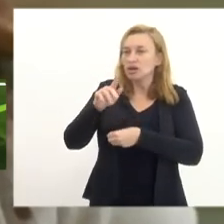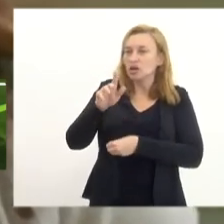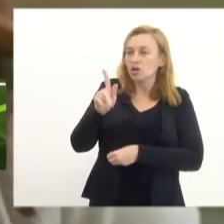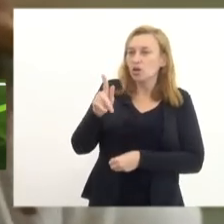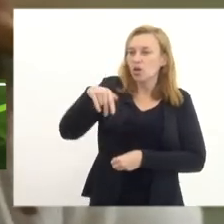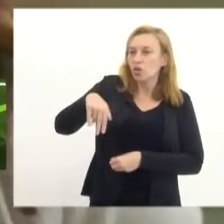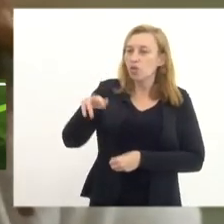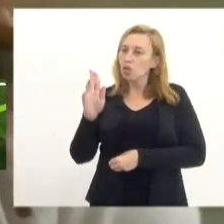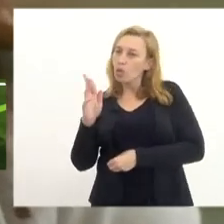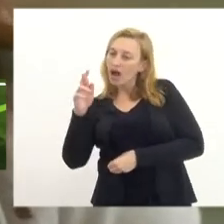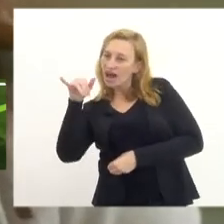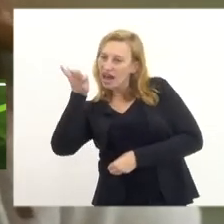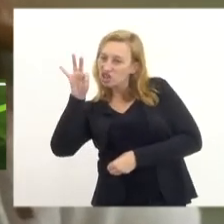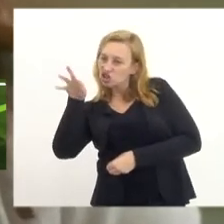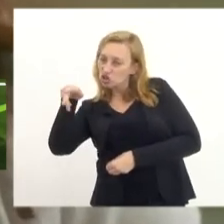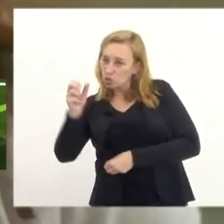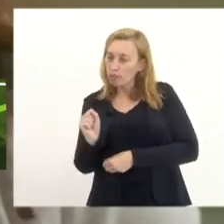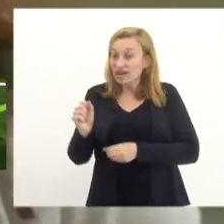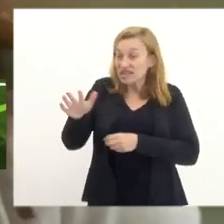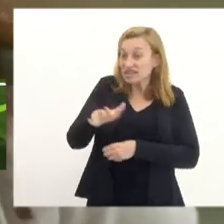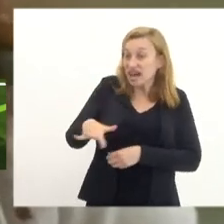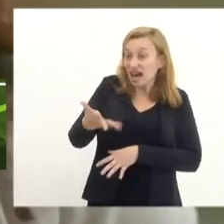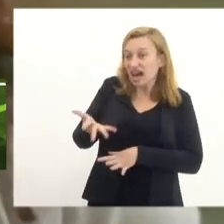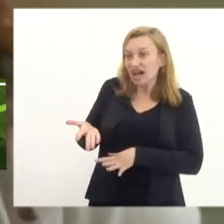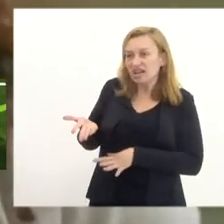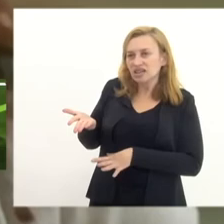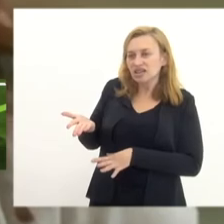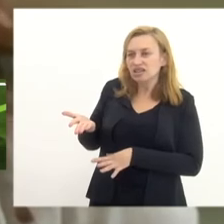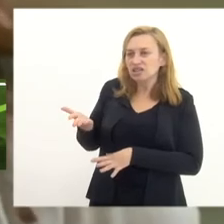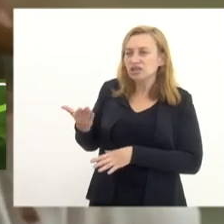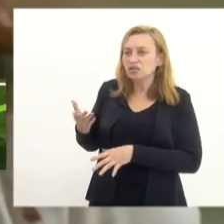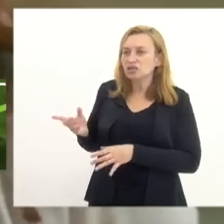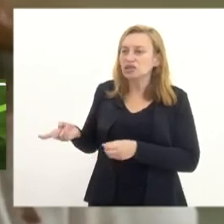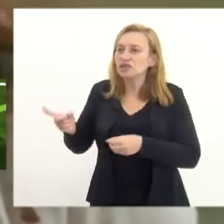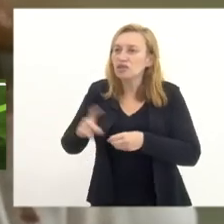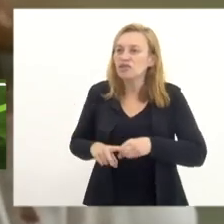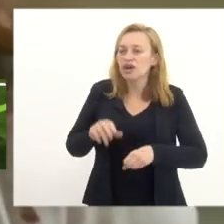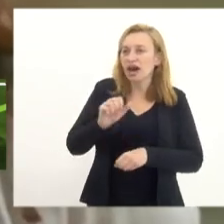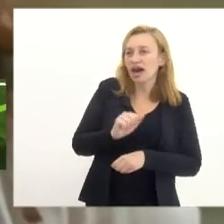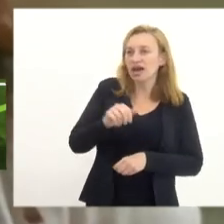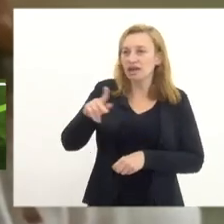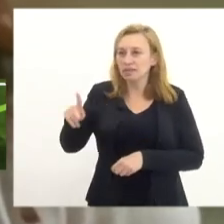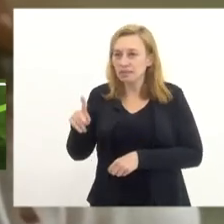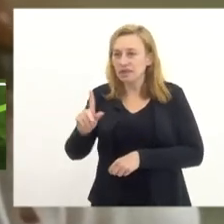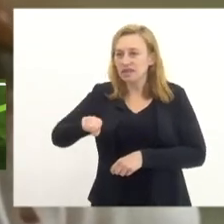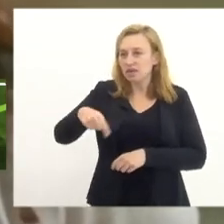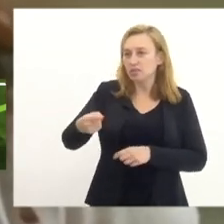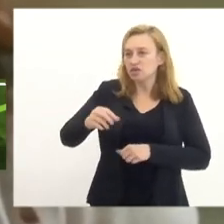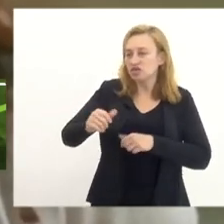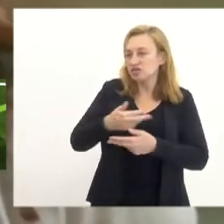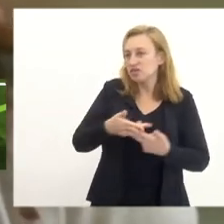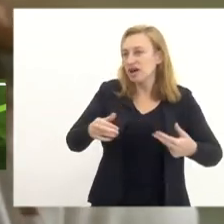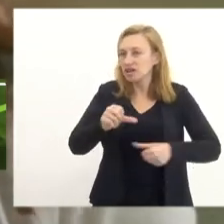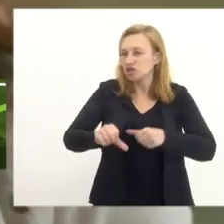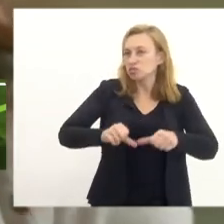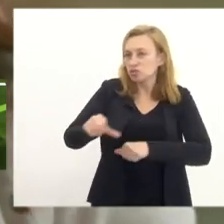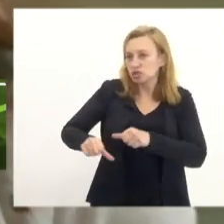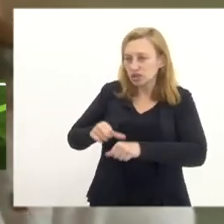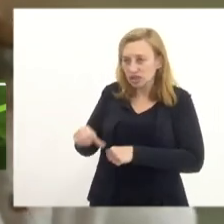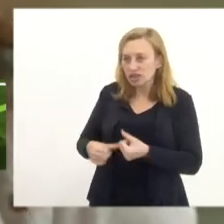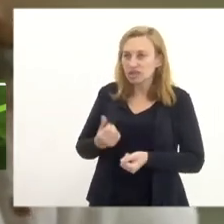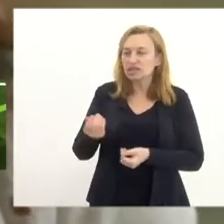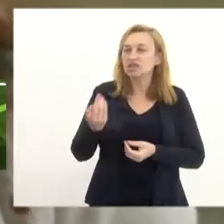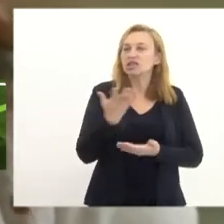né? Essa área lá atrás foi devolvida à ANP e, após várias mudanças de mão, ela caiu na mão